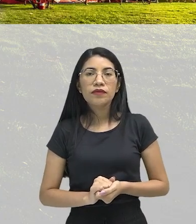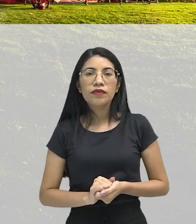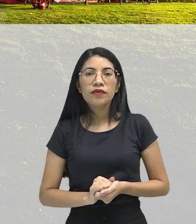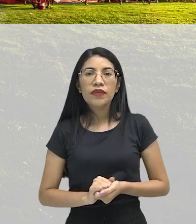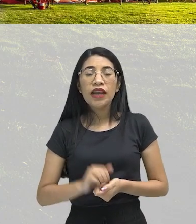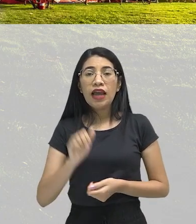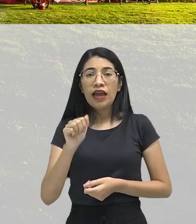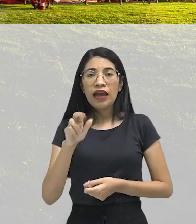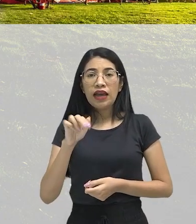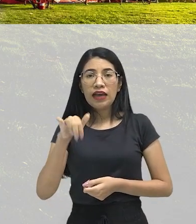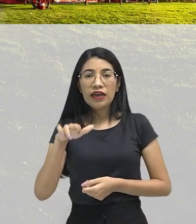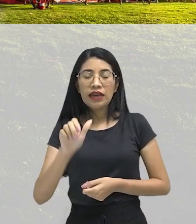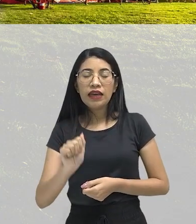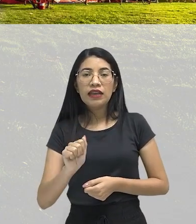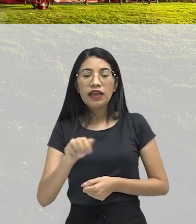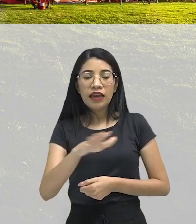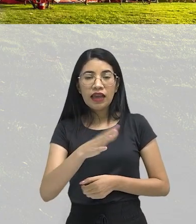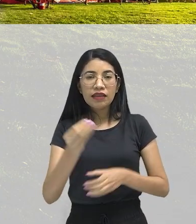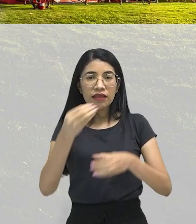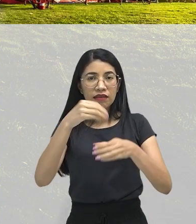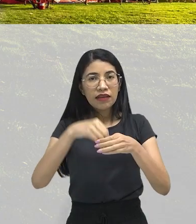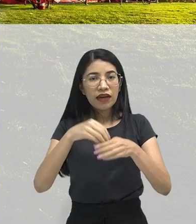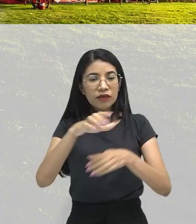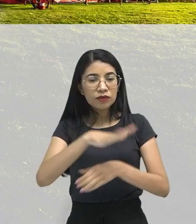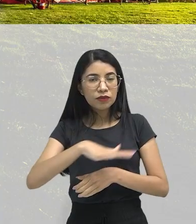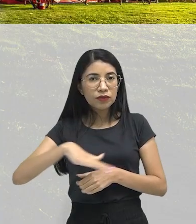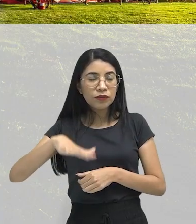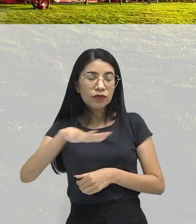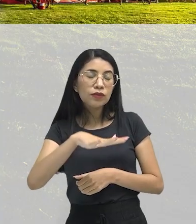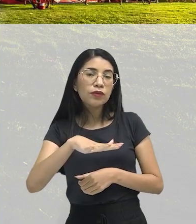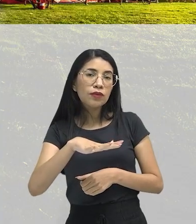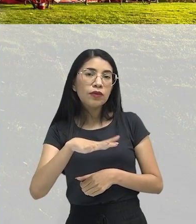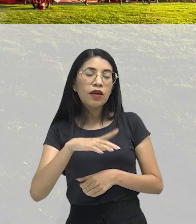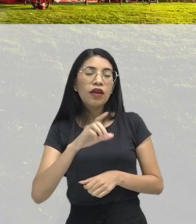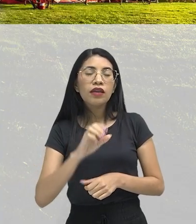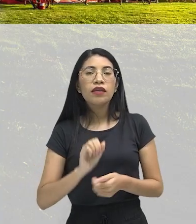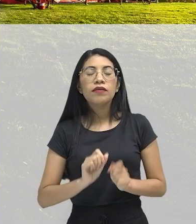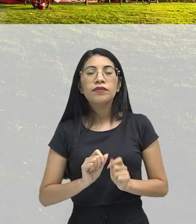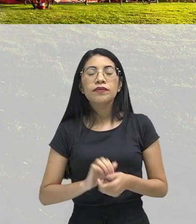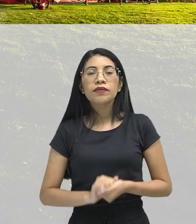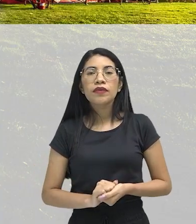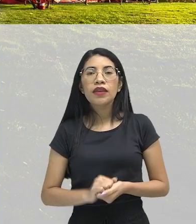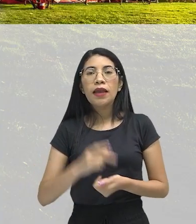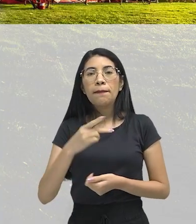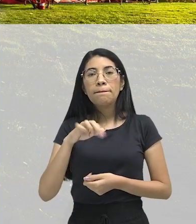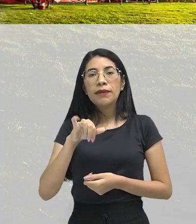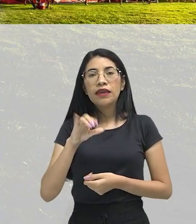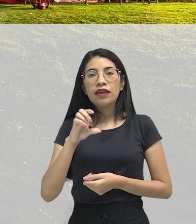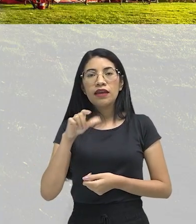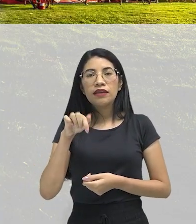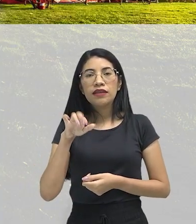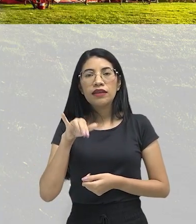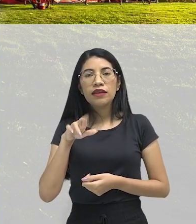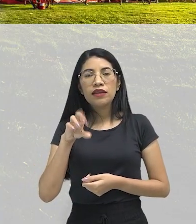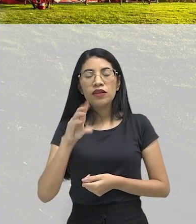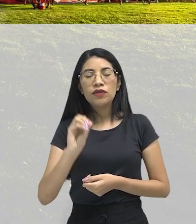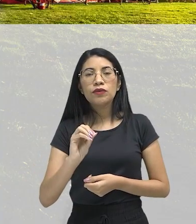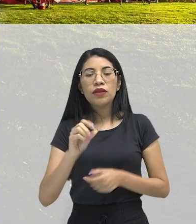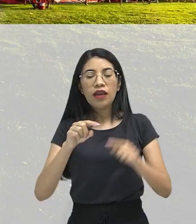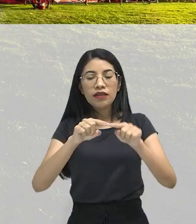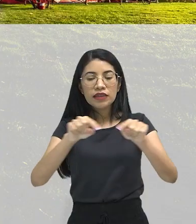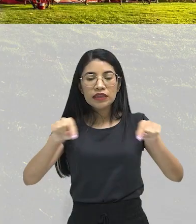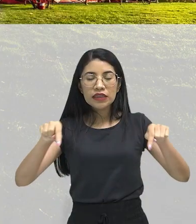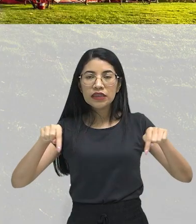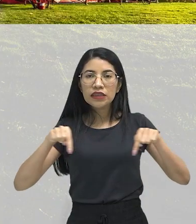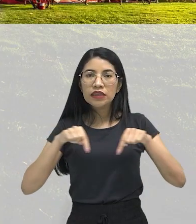A arena, que é a parte interior lá do nosso circo, é chamada de picadeiro com formato